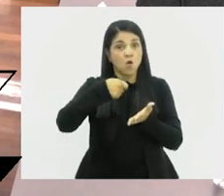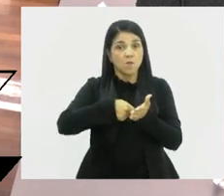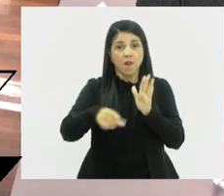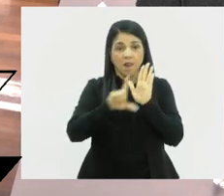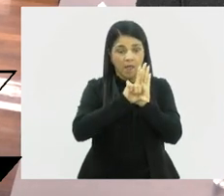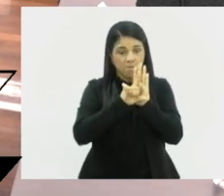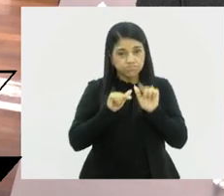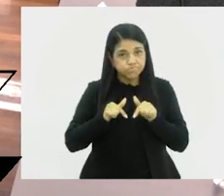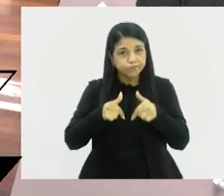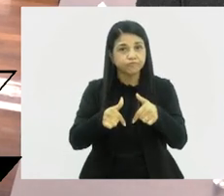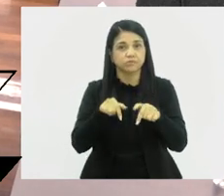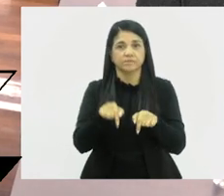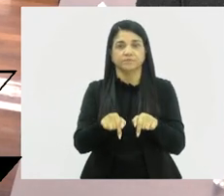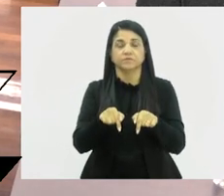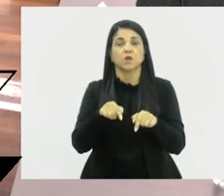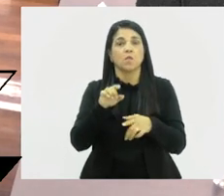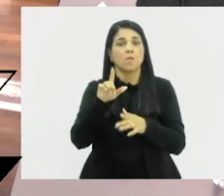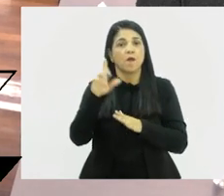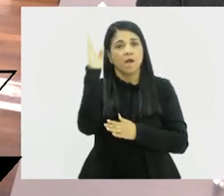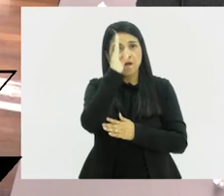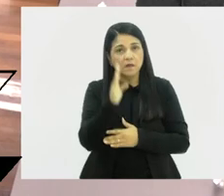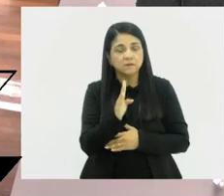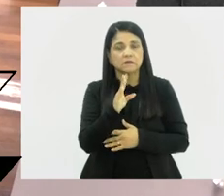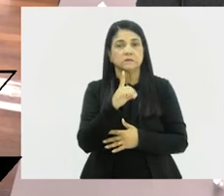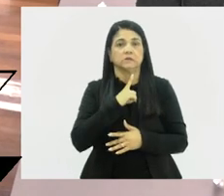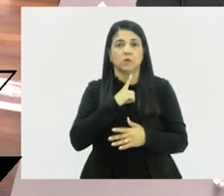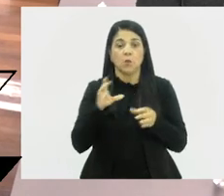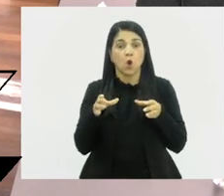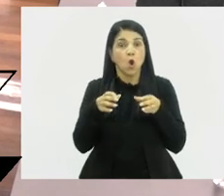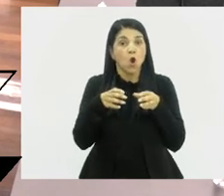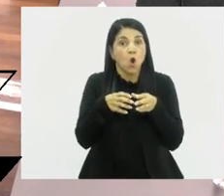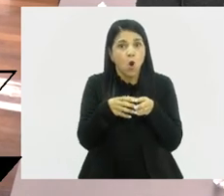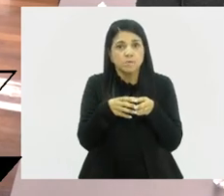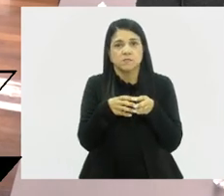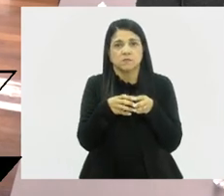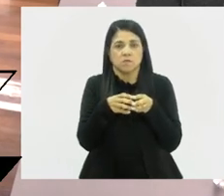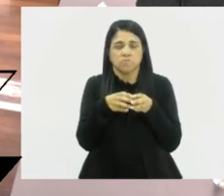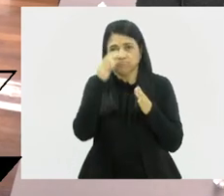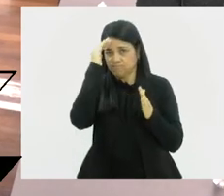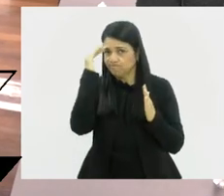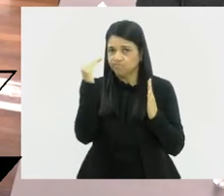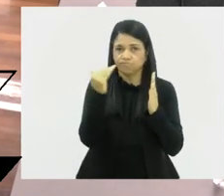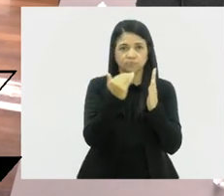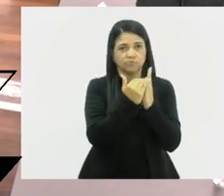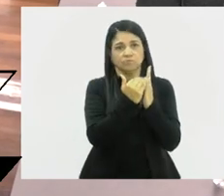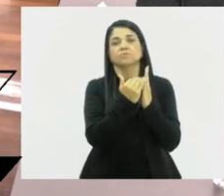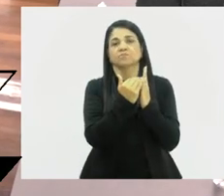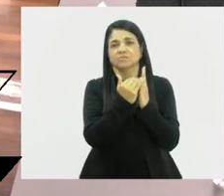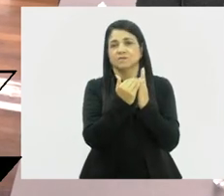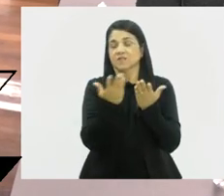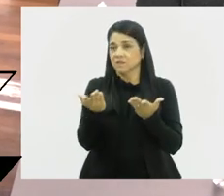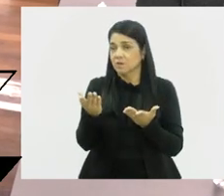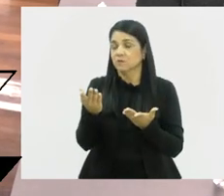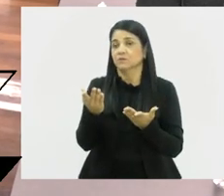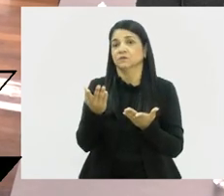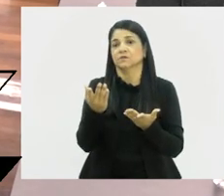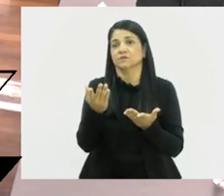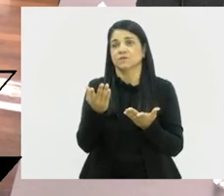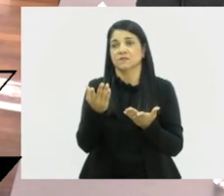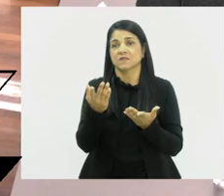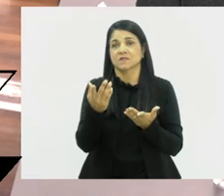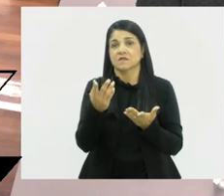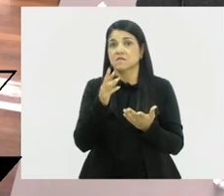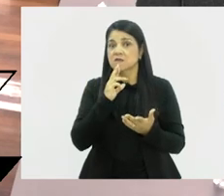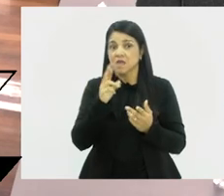que ter no nosso país uma comissão para... Isso, obviamente, deputado Amorim, deputado Leal e deputado Ratinho, em tese nem